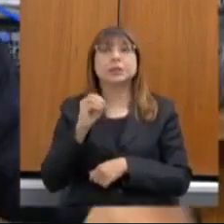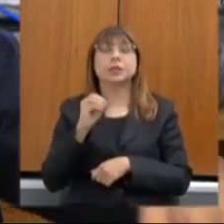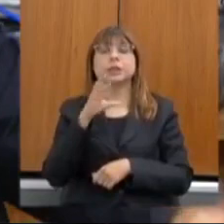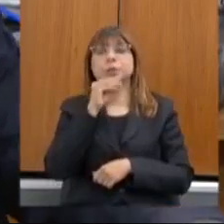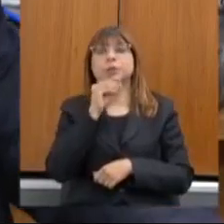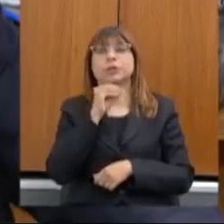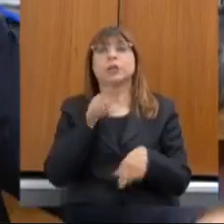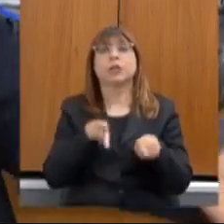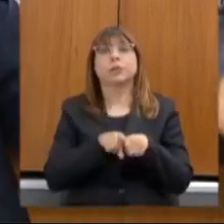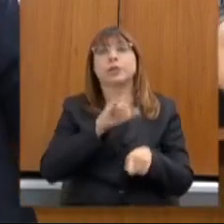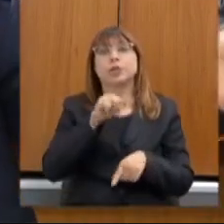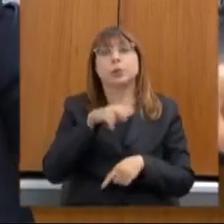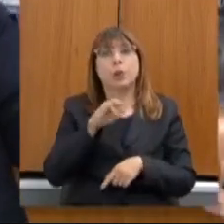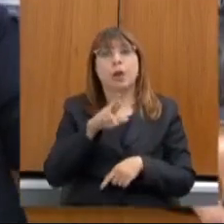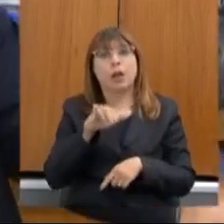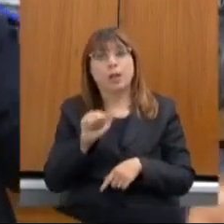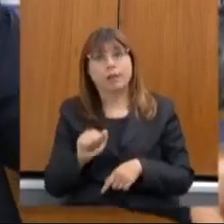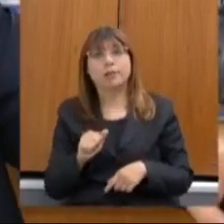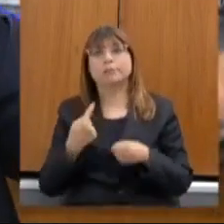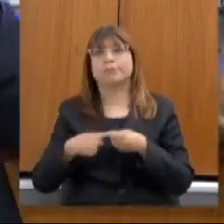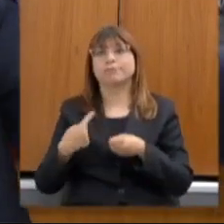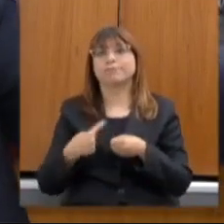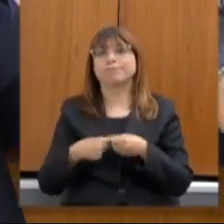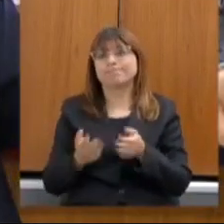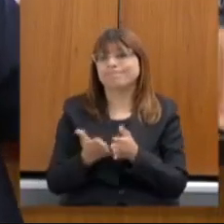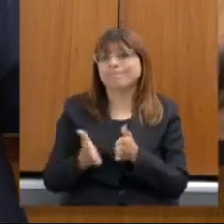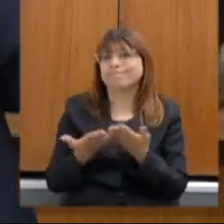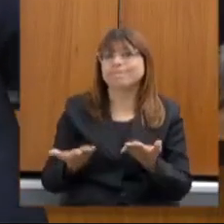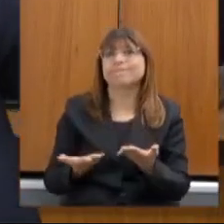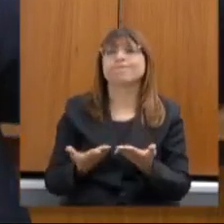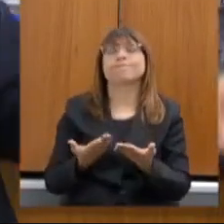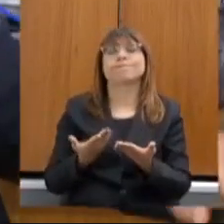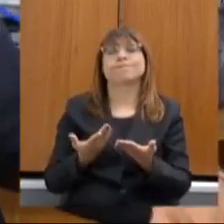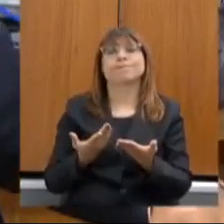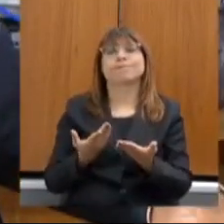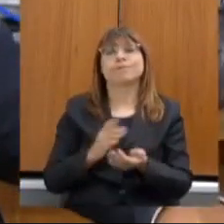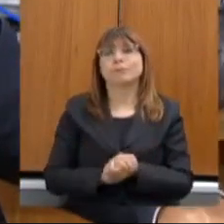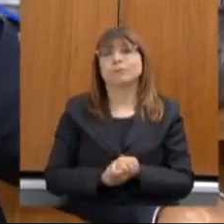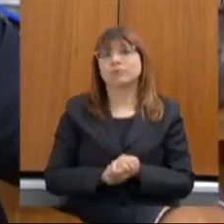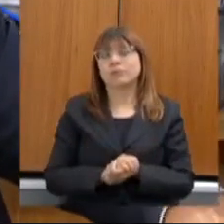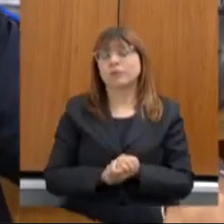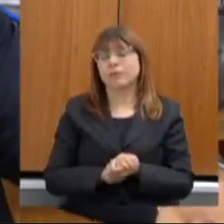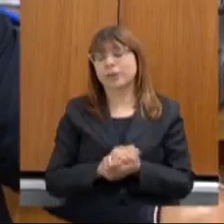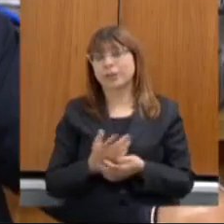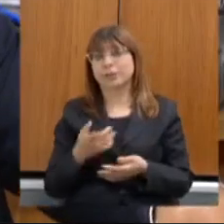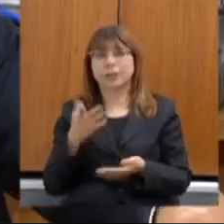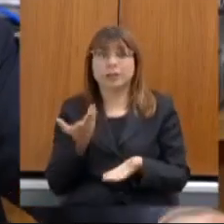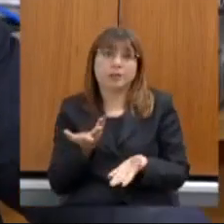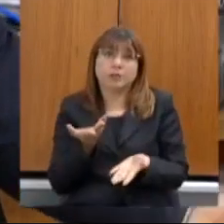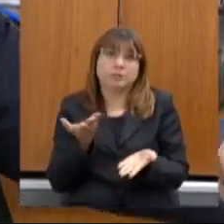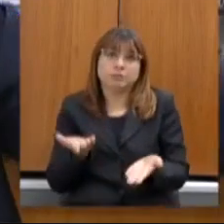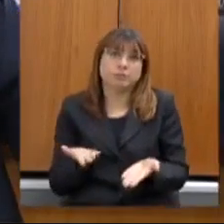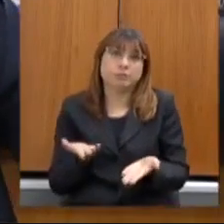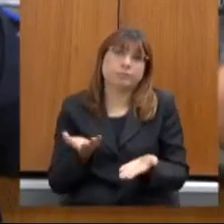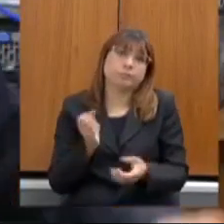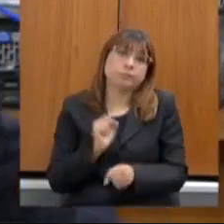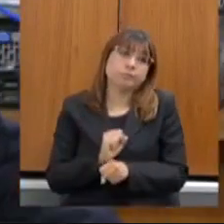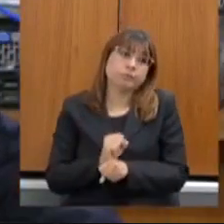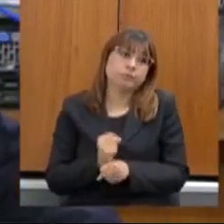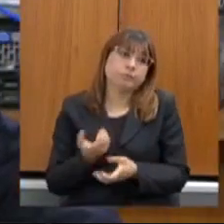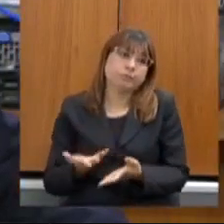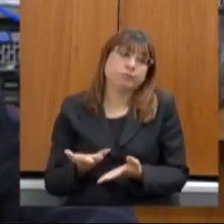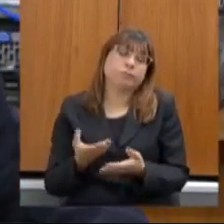lá em Januária outra cidade tal perto três Januária do tamanho do Estado de Sergipe né Tá falta de